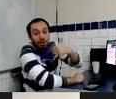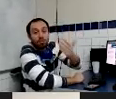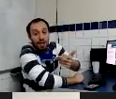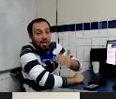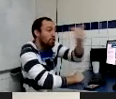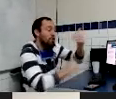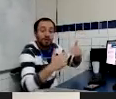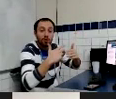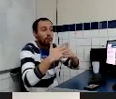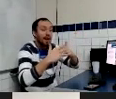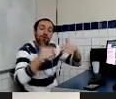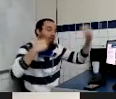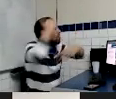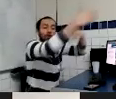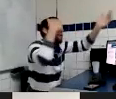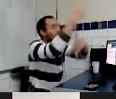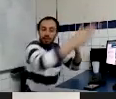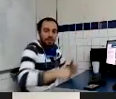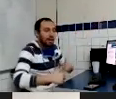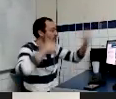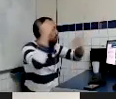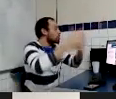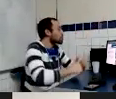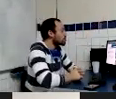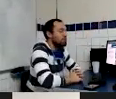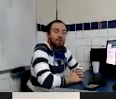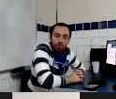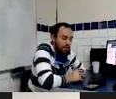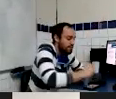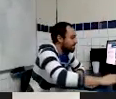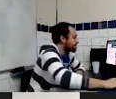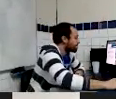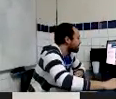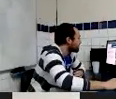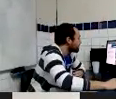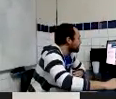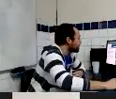alimento que eu não tenho, eu consigo fazer comércio com uma outra cidade, com outro grupo de pessoas.